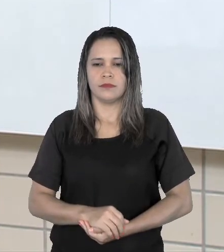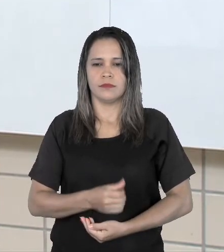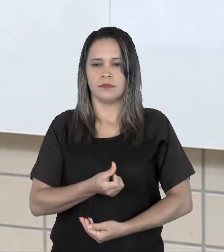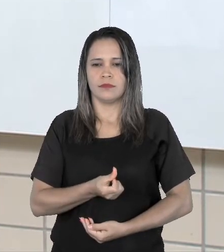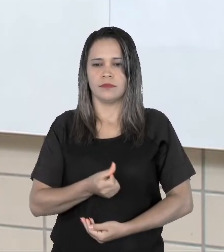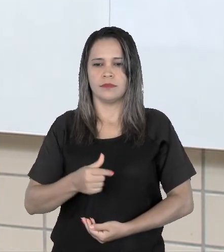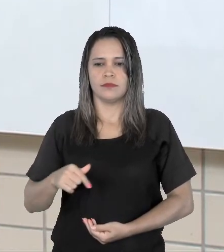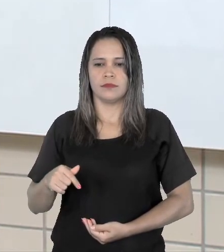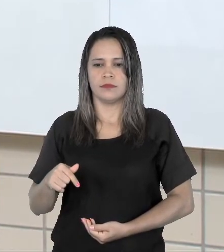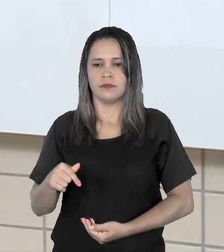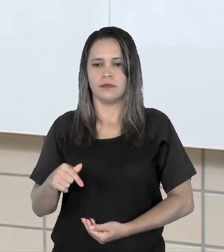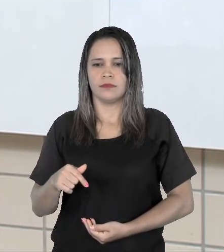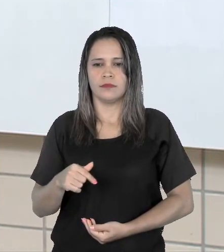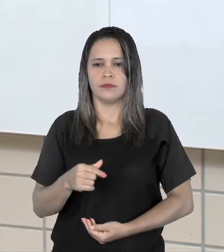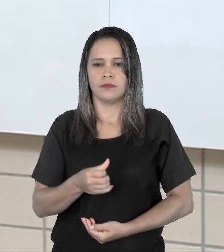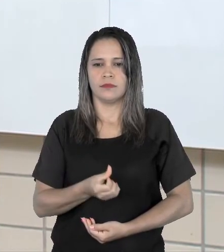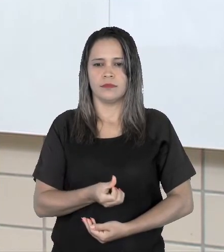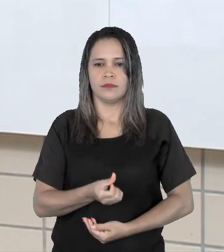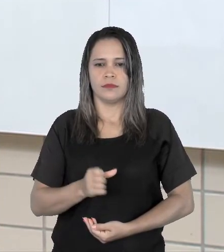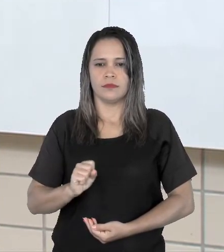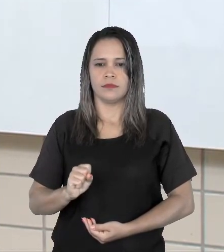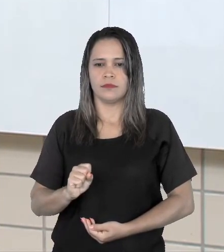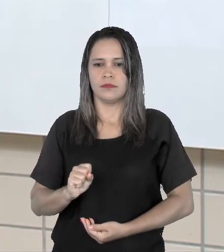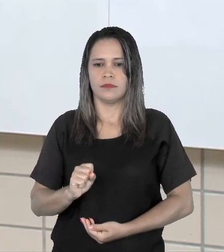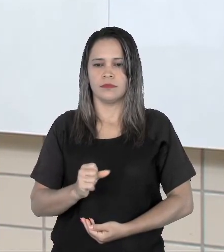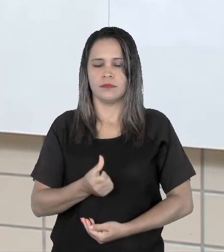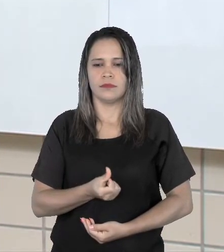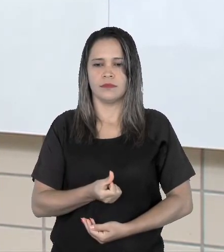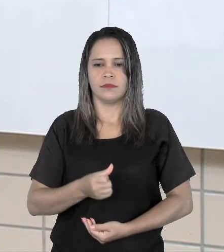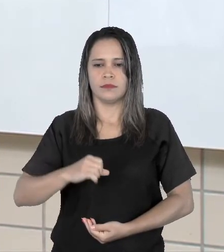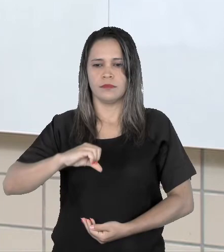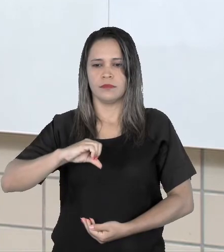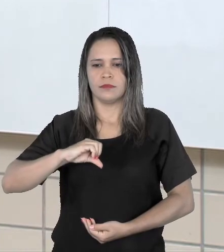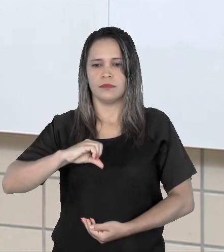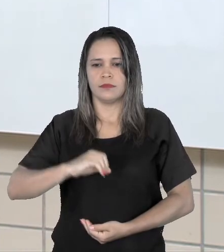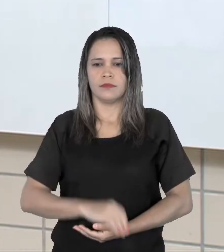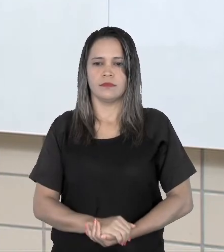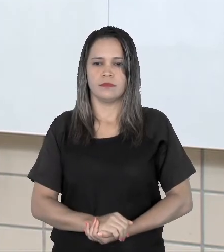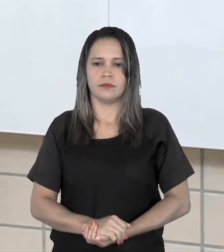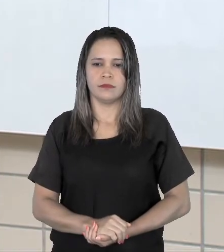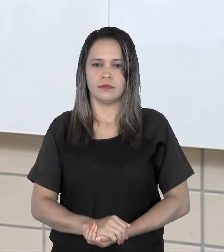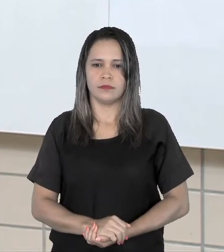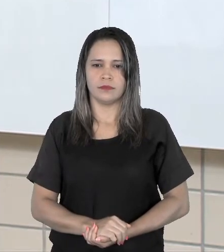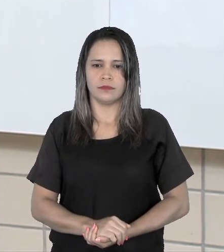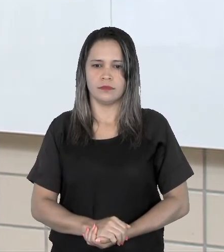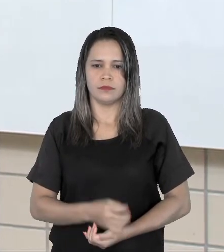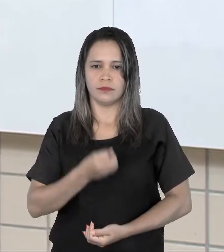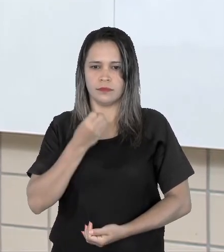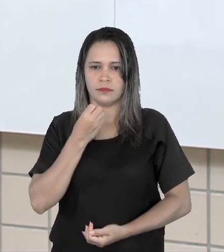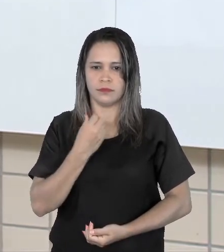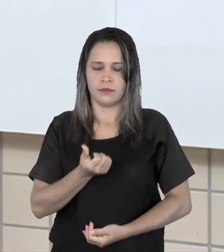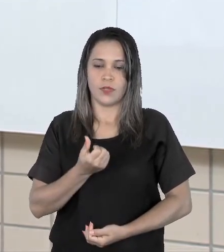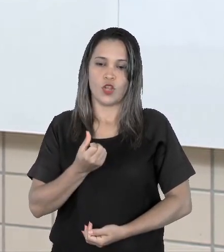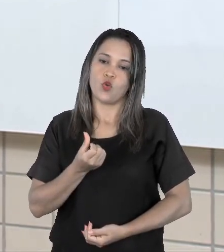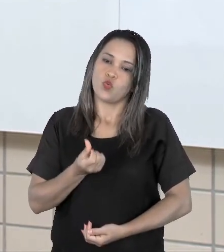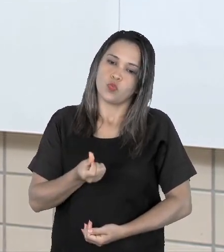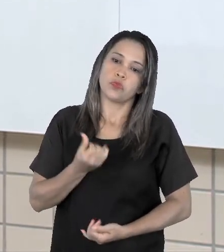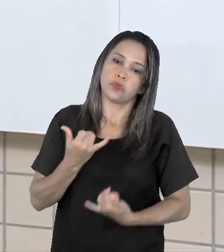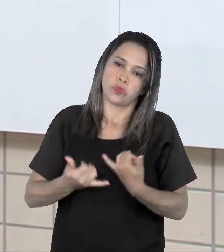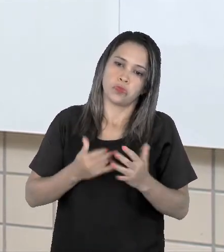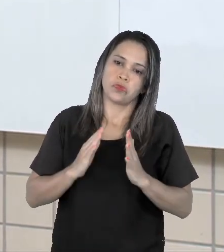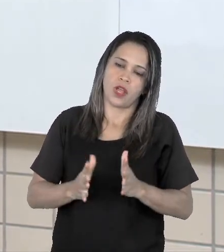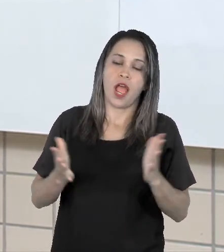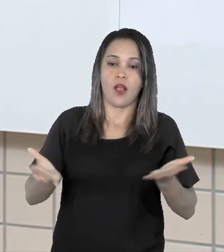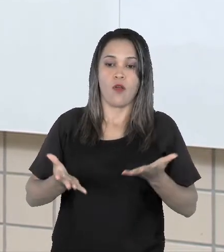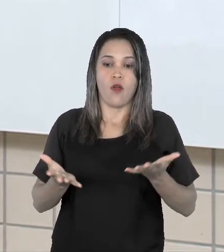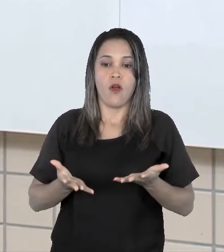66, 67, 68, 69. Bom, o número 6 já brincou, agora é a